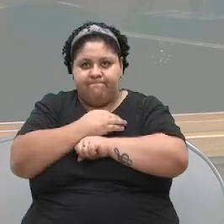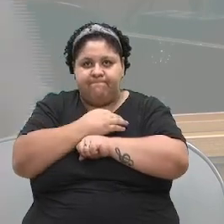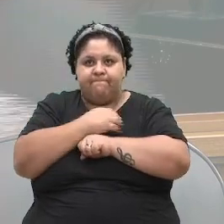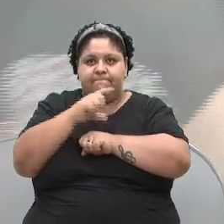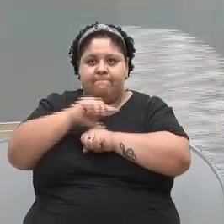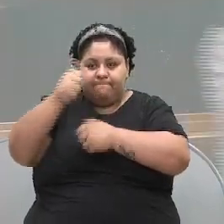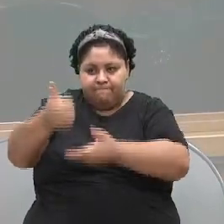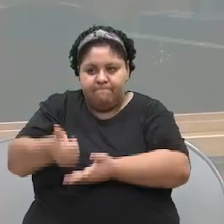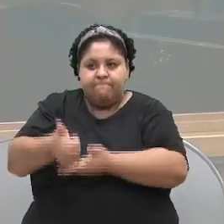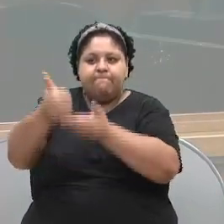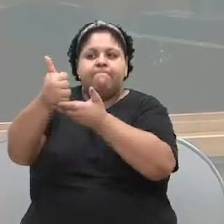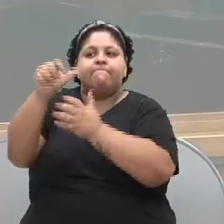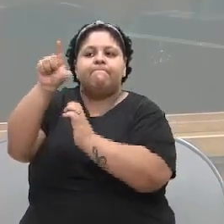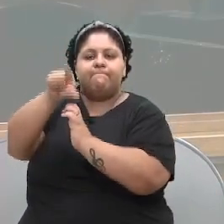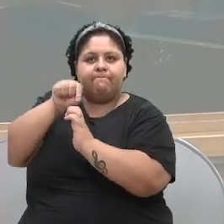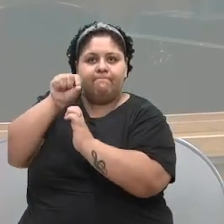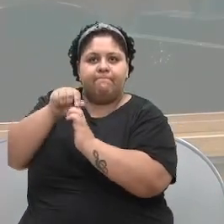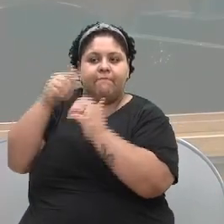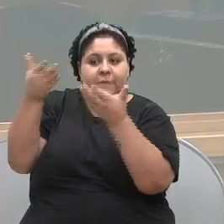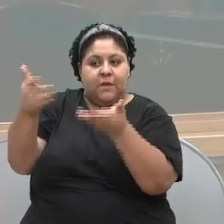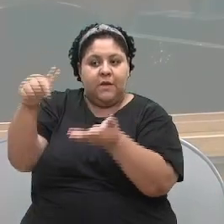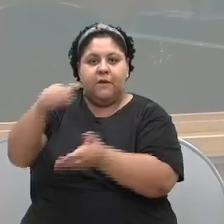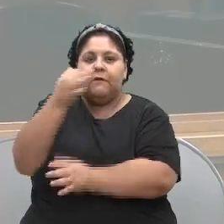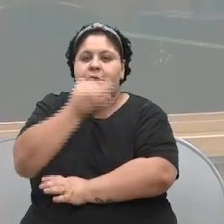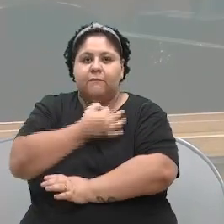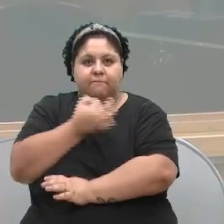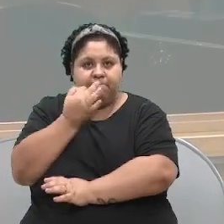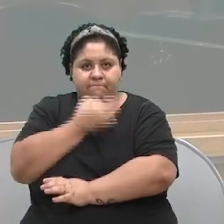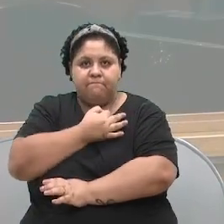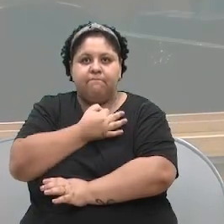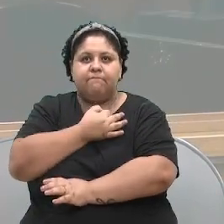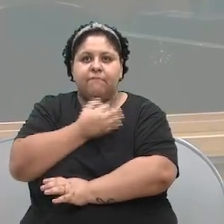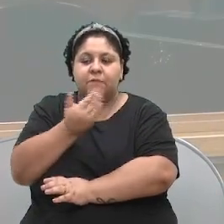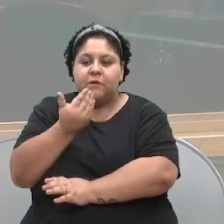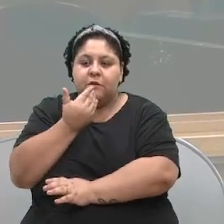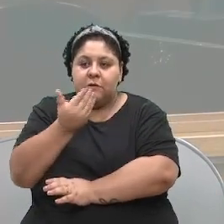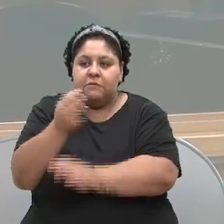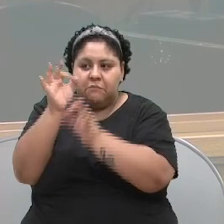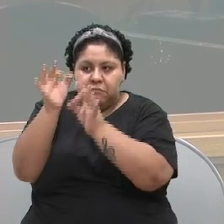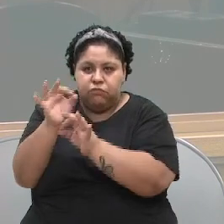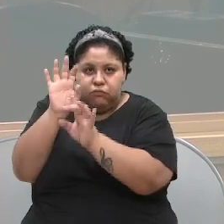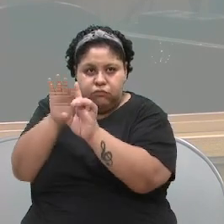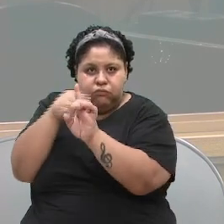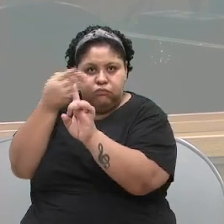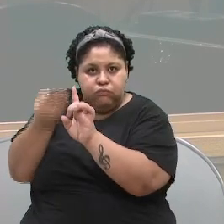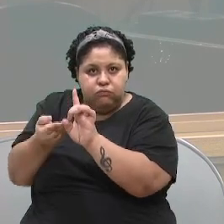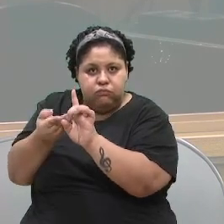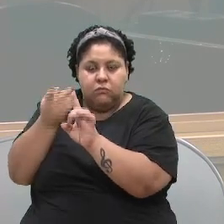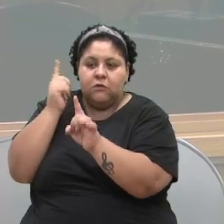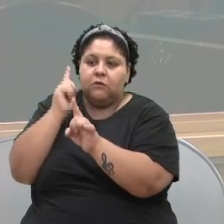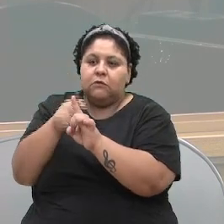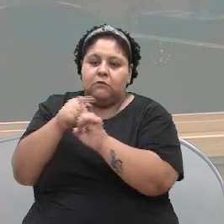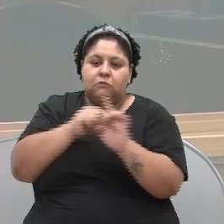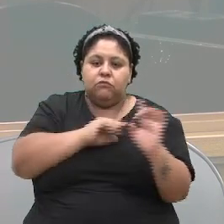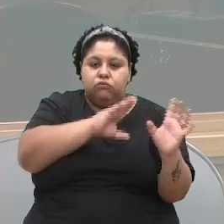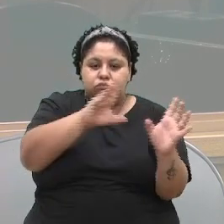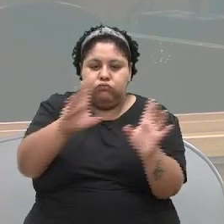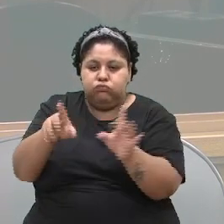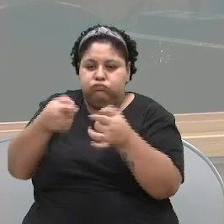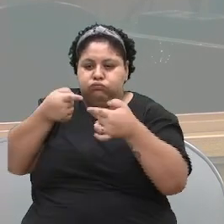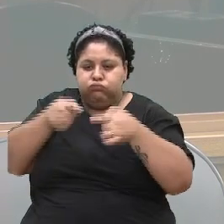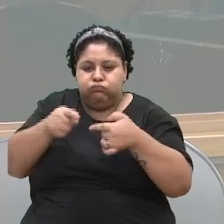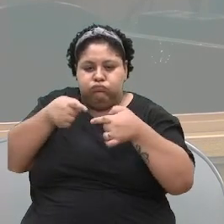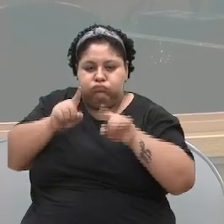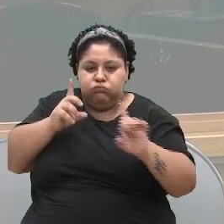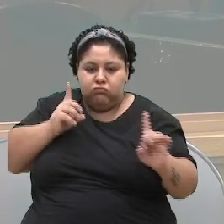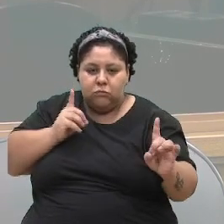contribuição que esse empreendimento traz à nossa cidade, é que se requer esta justa homenagem, pois mesmo diante de todos os desafios encontrados